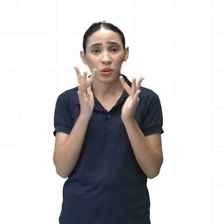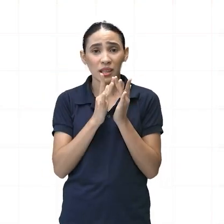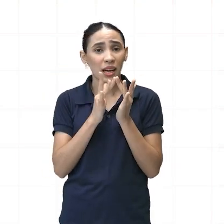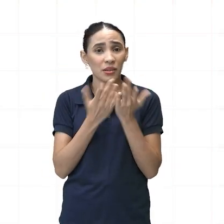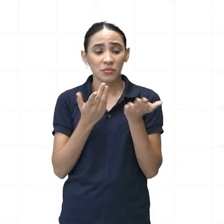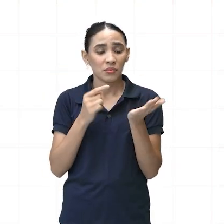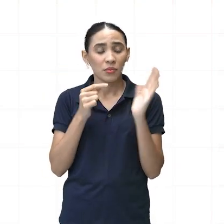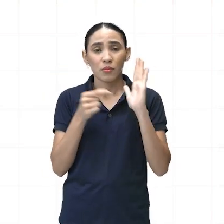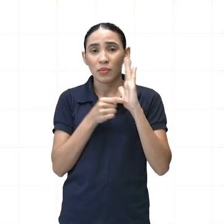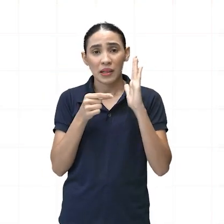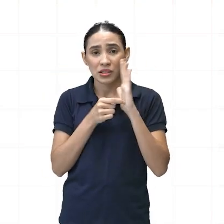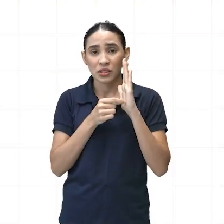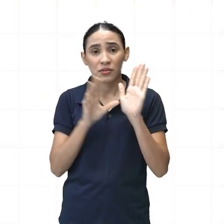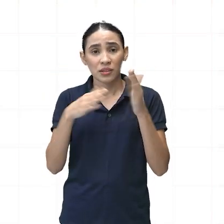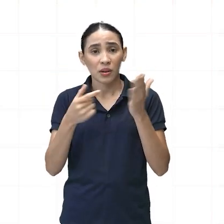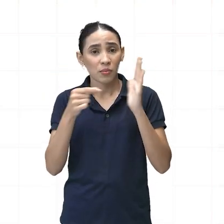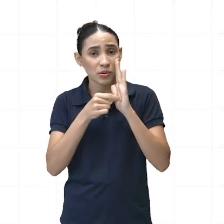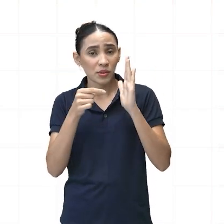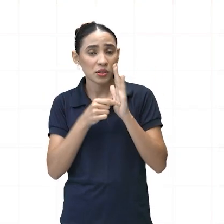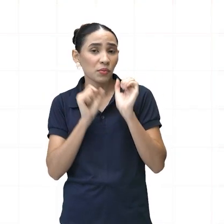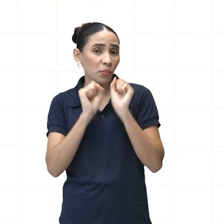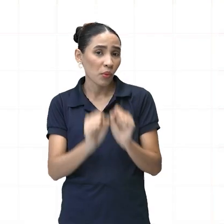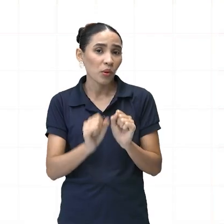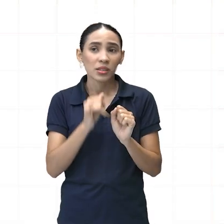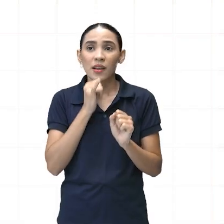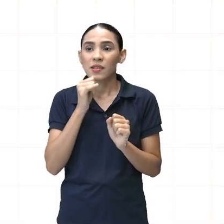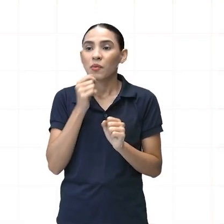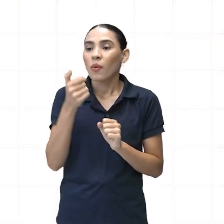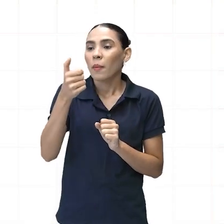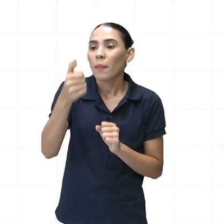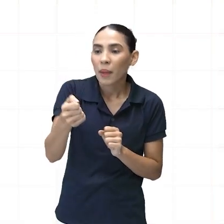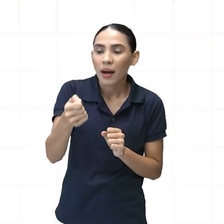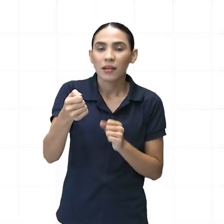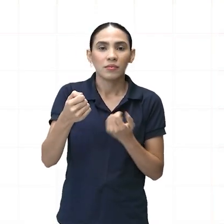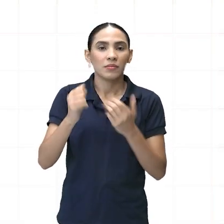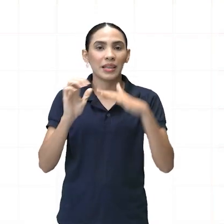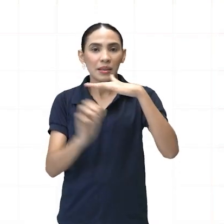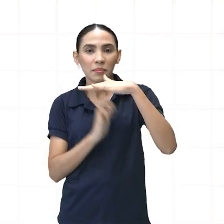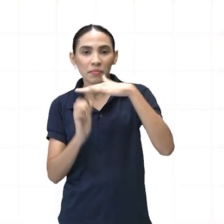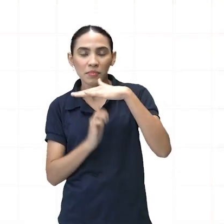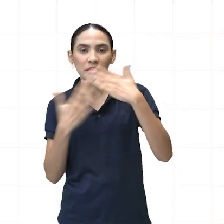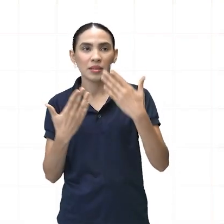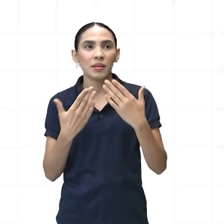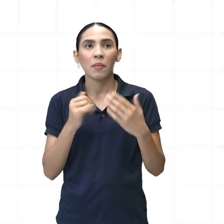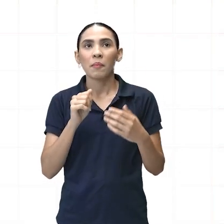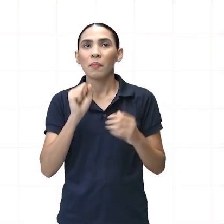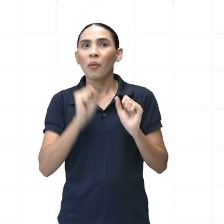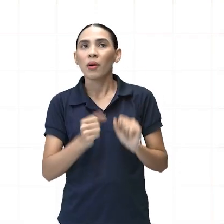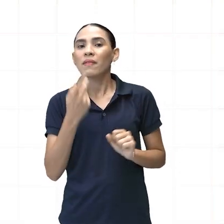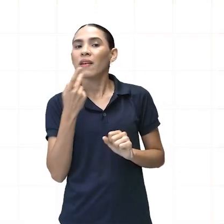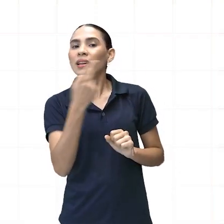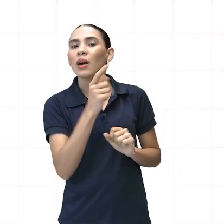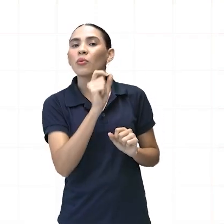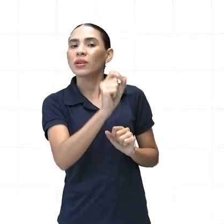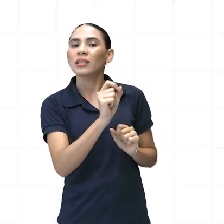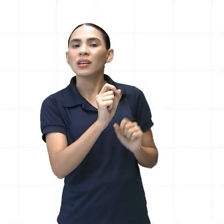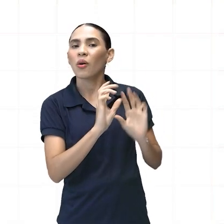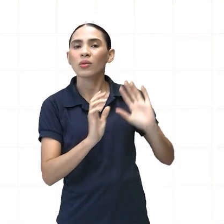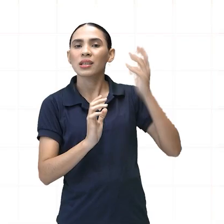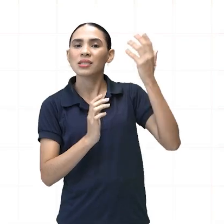um software, e esse software ele pode ligar uma máquina na indústria, ele pode falar o que está ocorrendo com